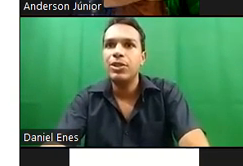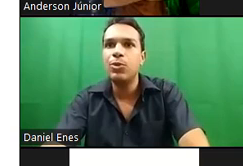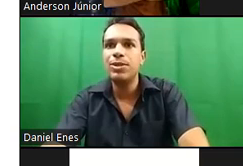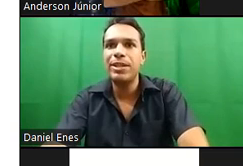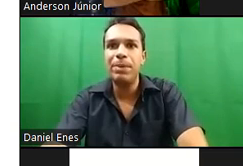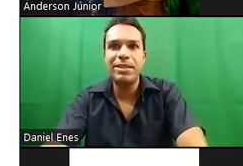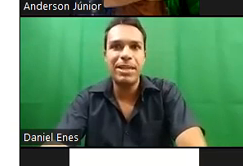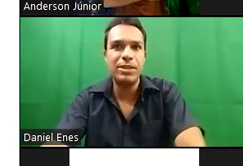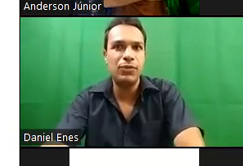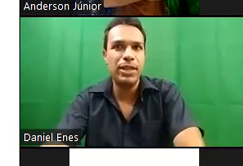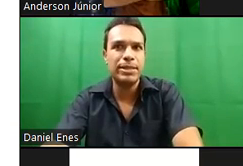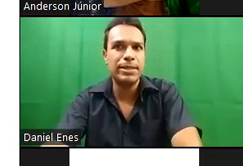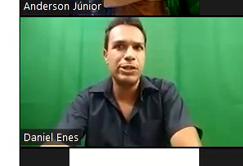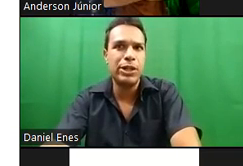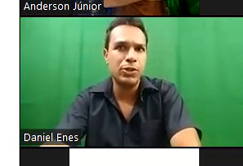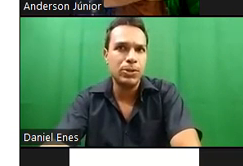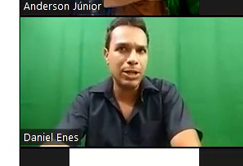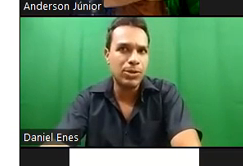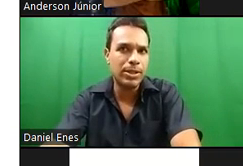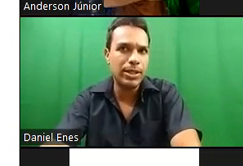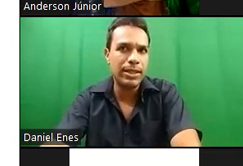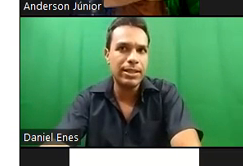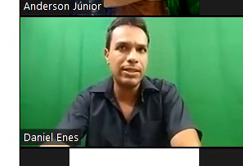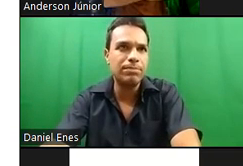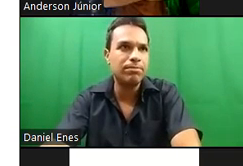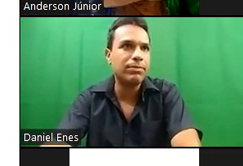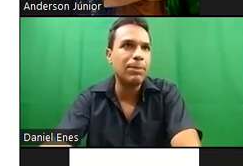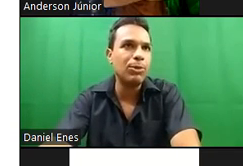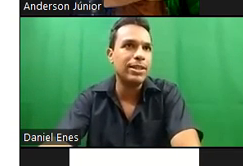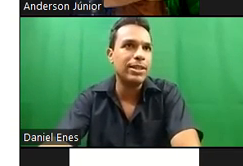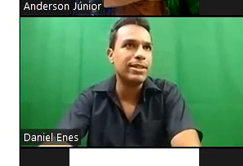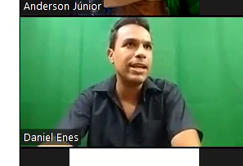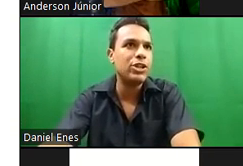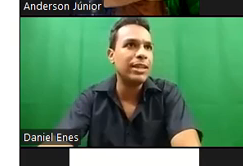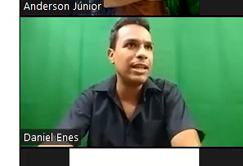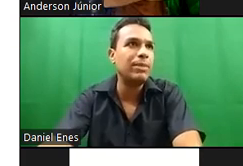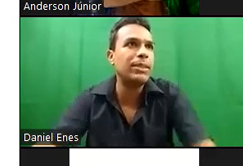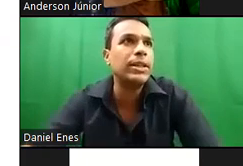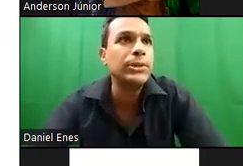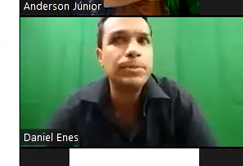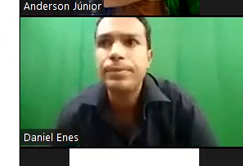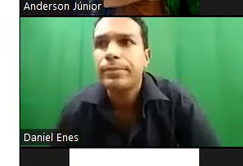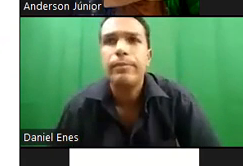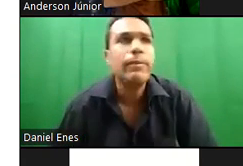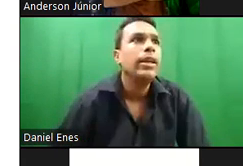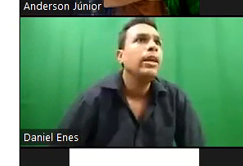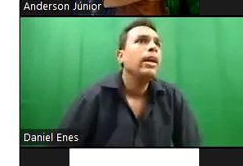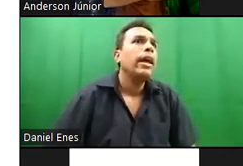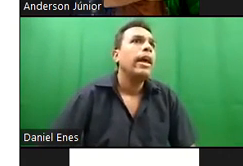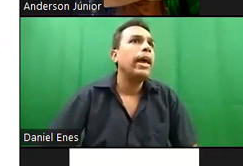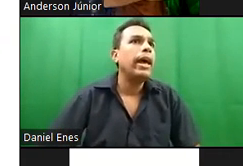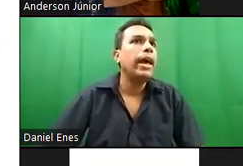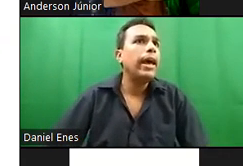Vocês estão conseguindo perceber essas diferenças, né, gente? Eu acho que até aqui está moleza, né? A gente já está terminando.